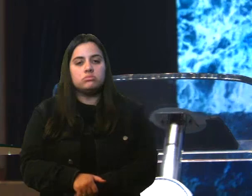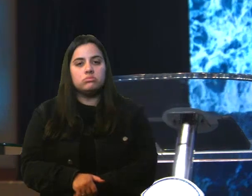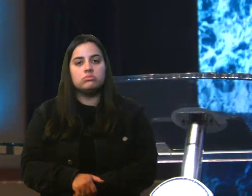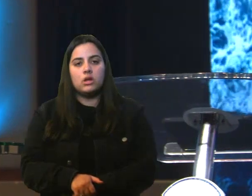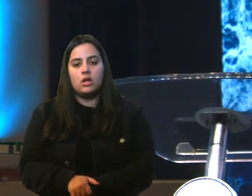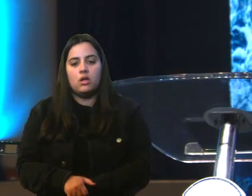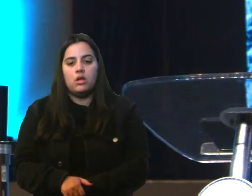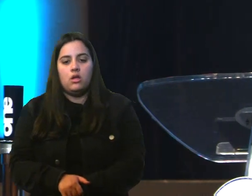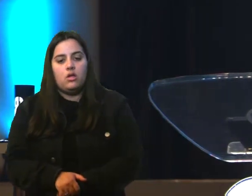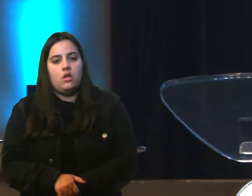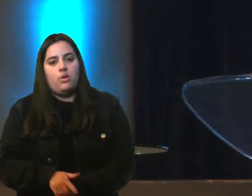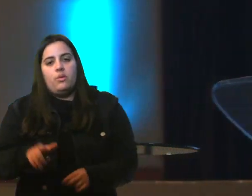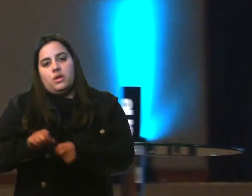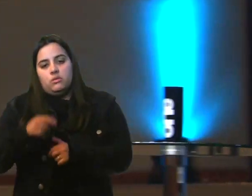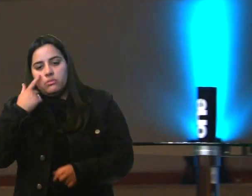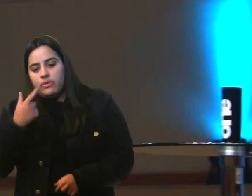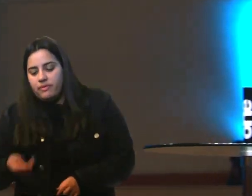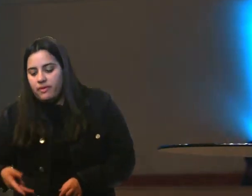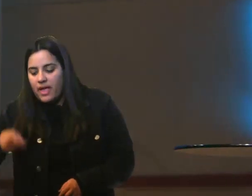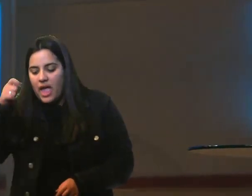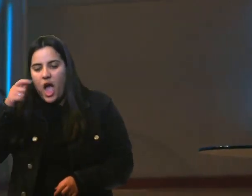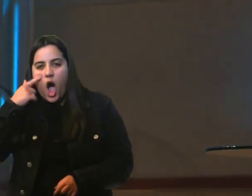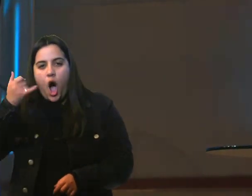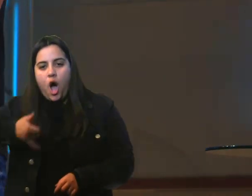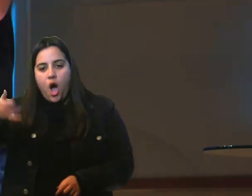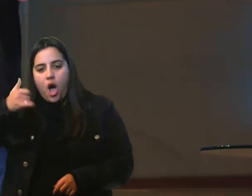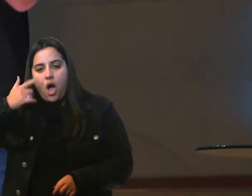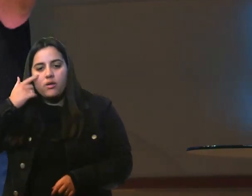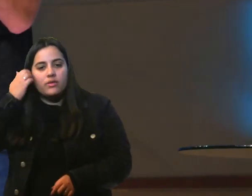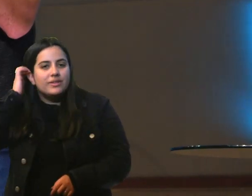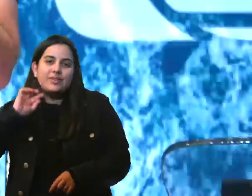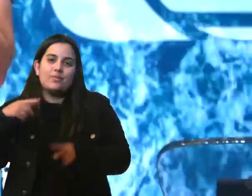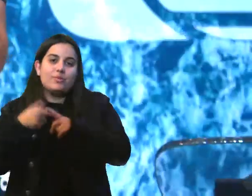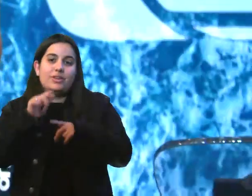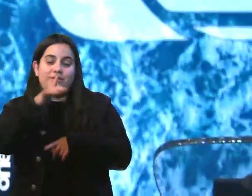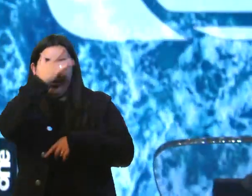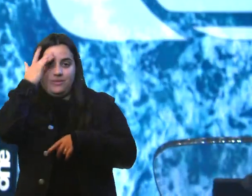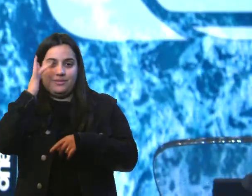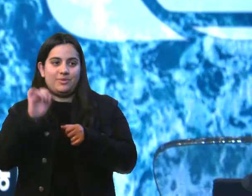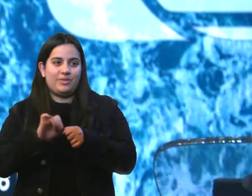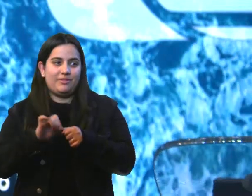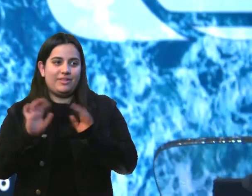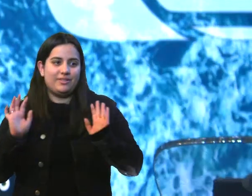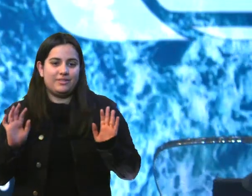Você mexe, passa a mão, abre as coisas, tira o negócio do óleo, mexe, porque é isso que as pessoas fazem.